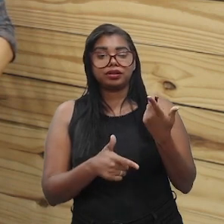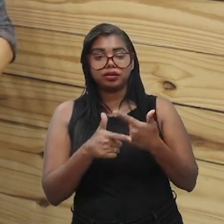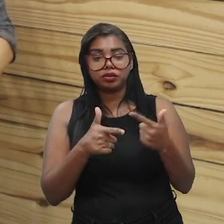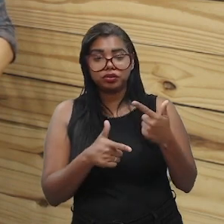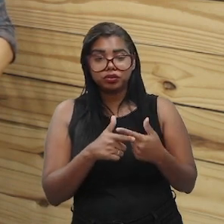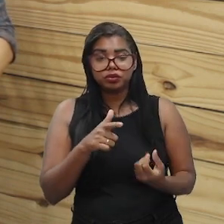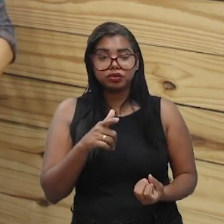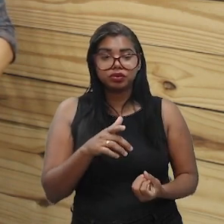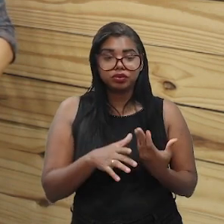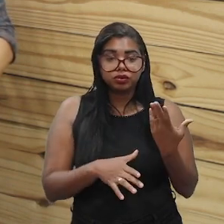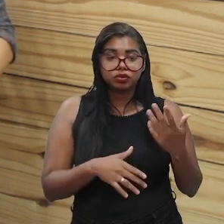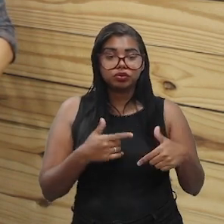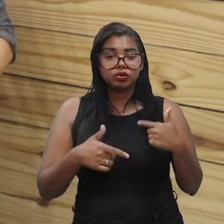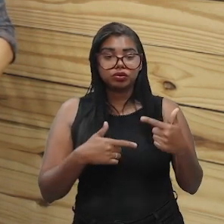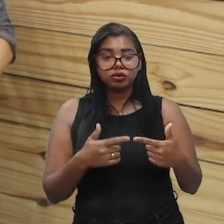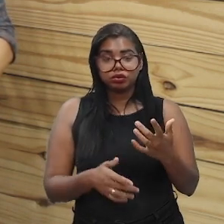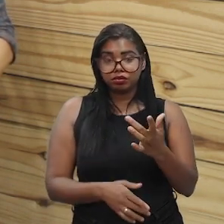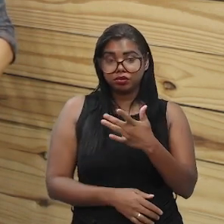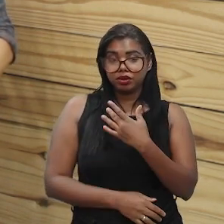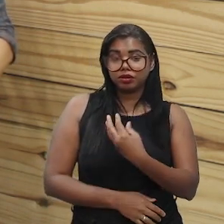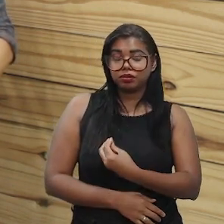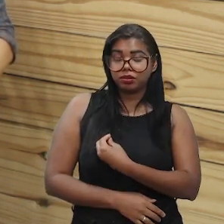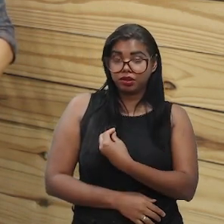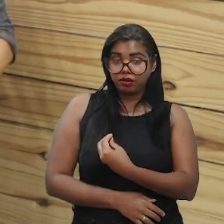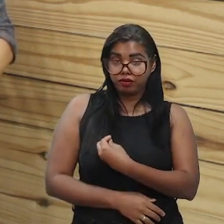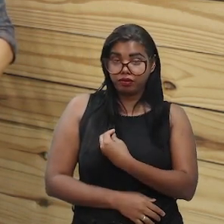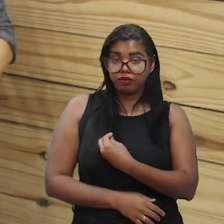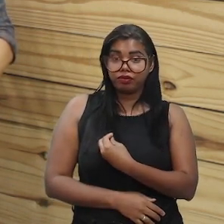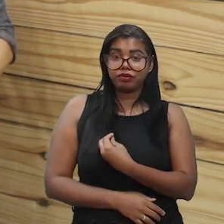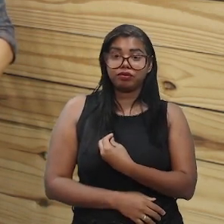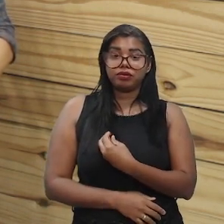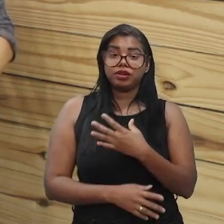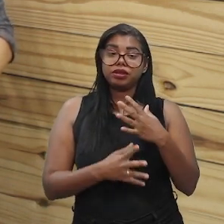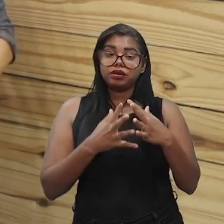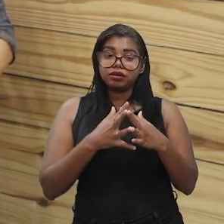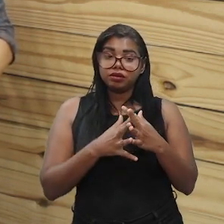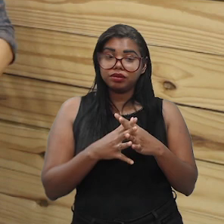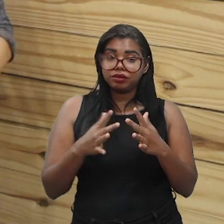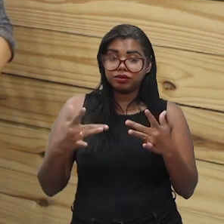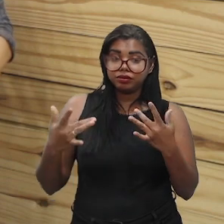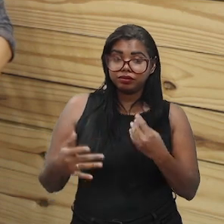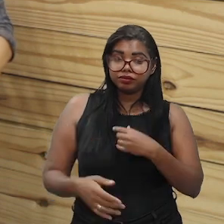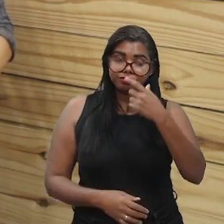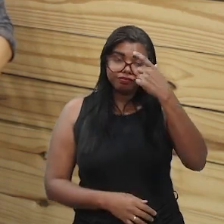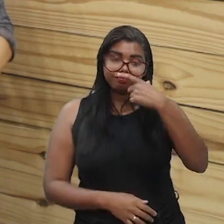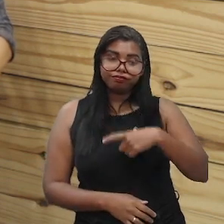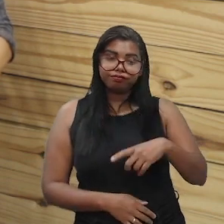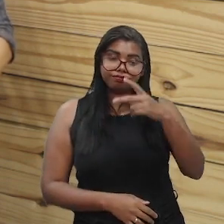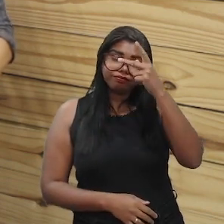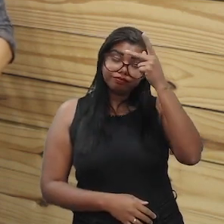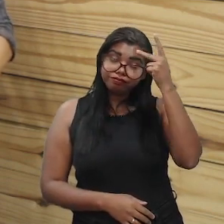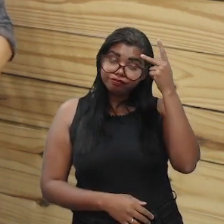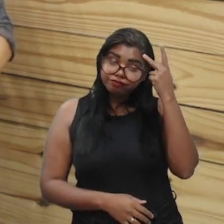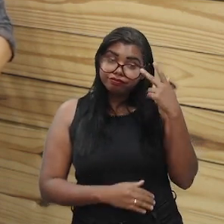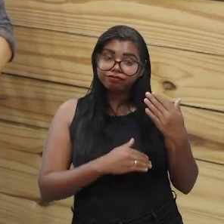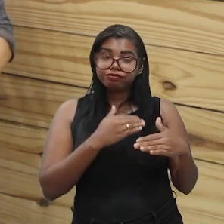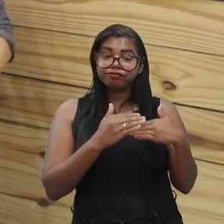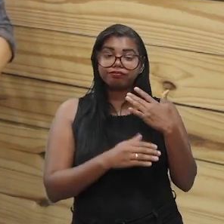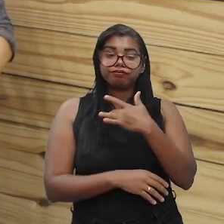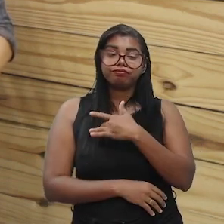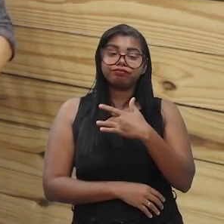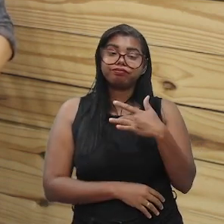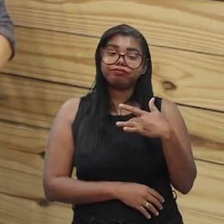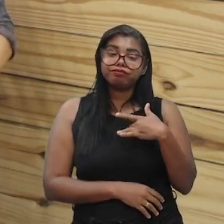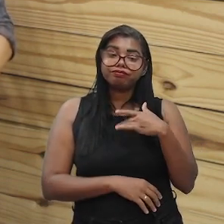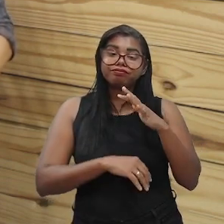do trabalho para a minha vida pessoal e em algum momento aquilo pode me atrapalhar como pessoa. e aí desenvolver Correto.